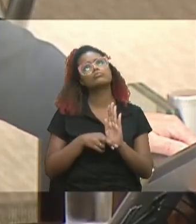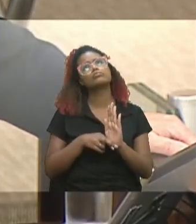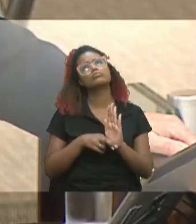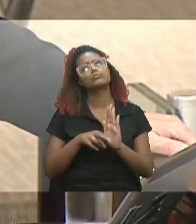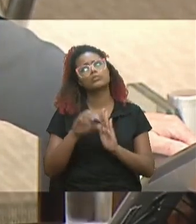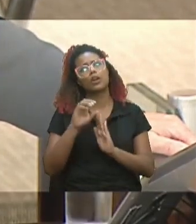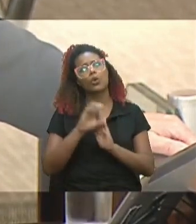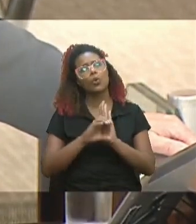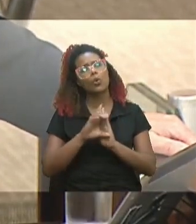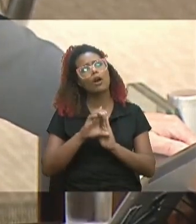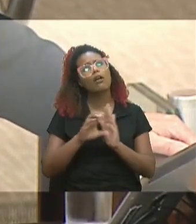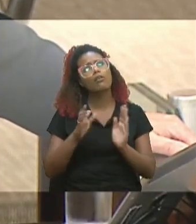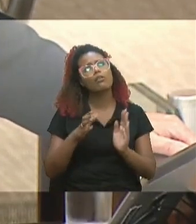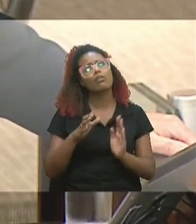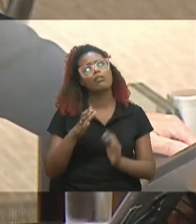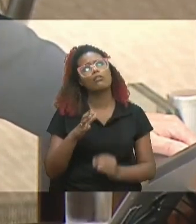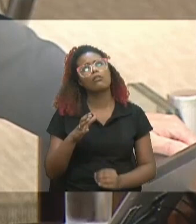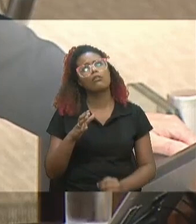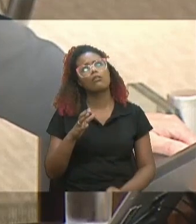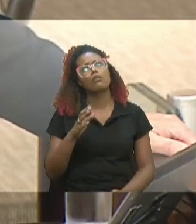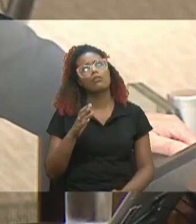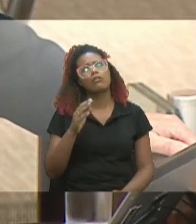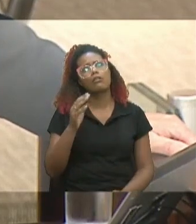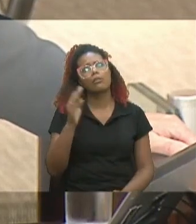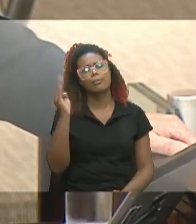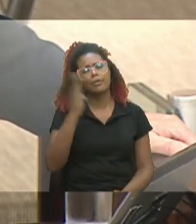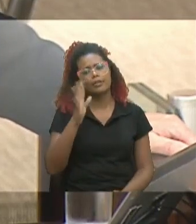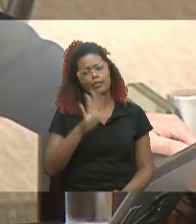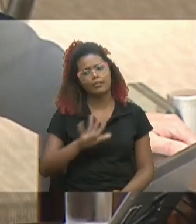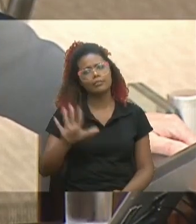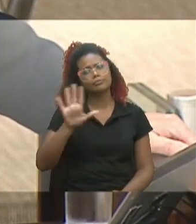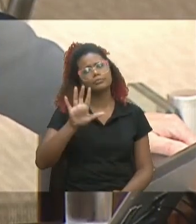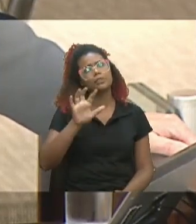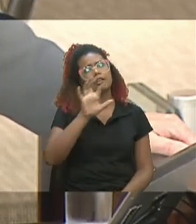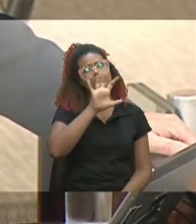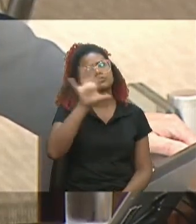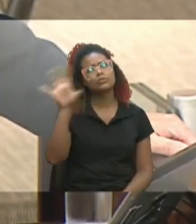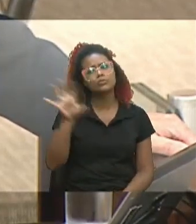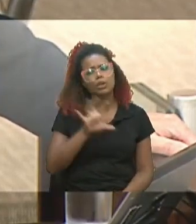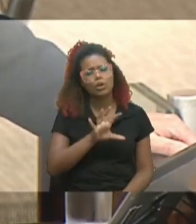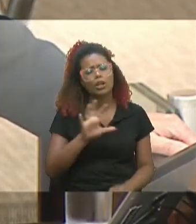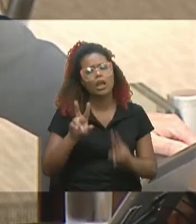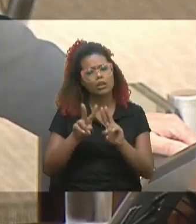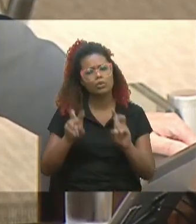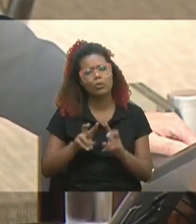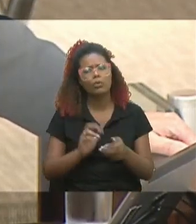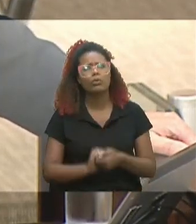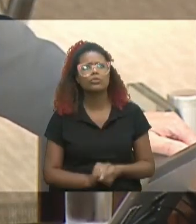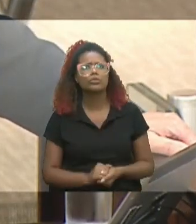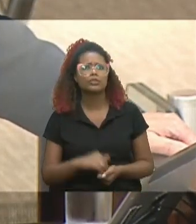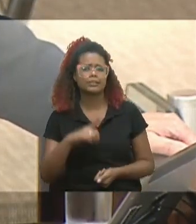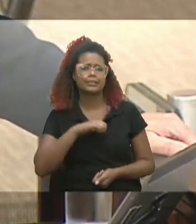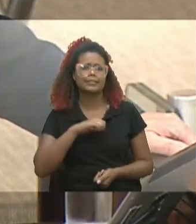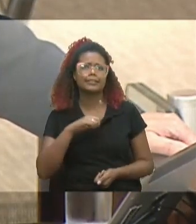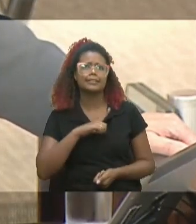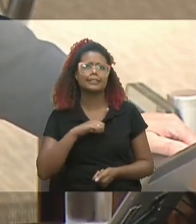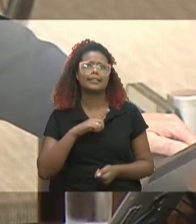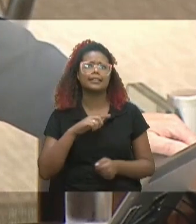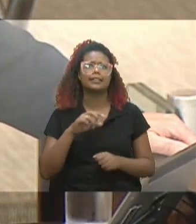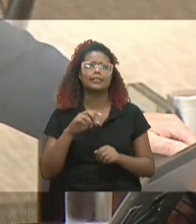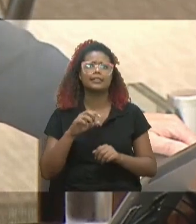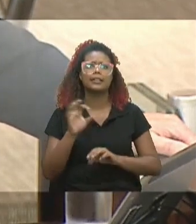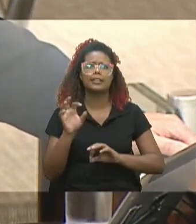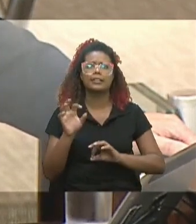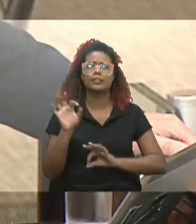nacional com questões regionais que podem ser colocadas mas existe o plano Estadual de Educação